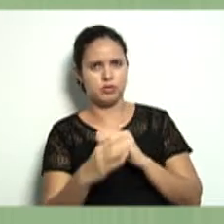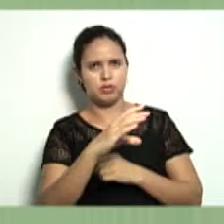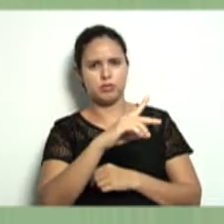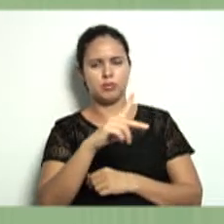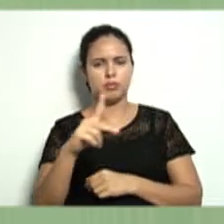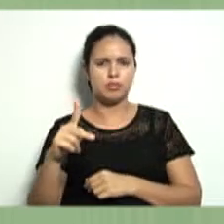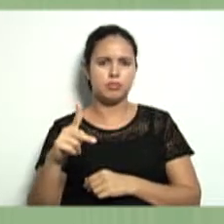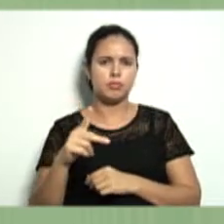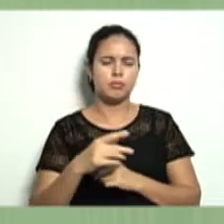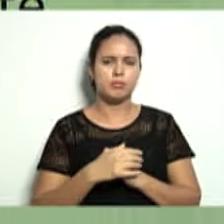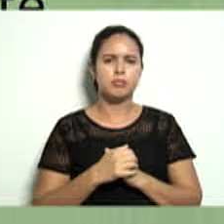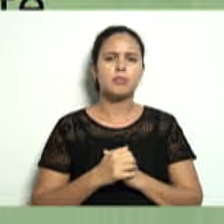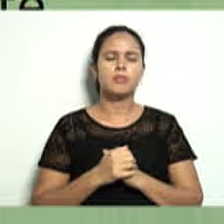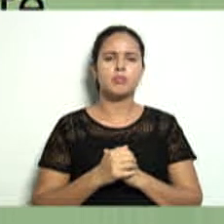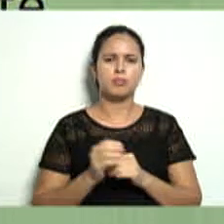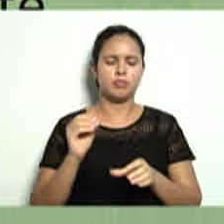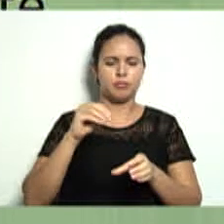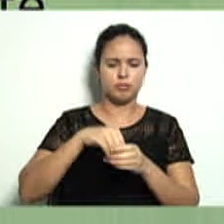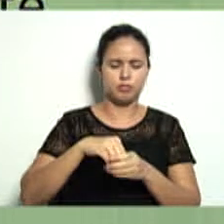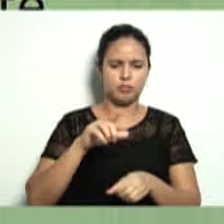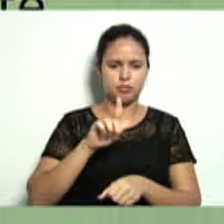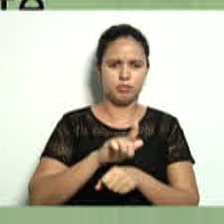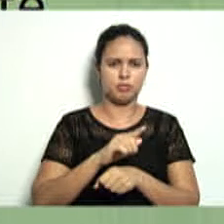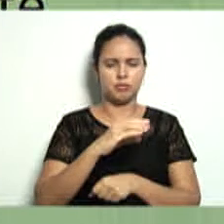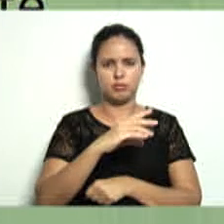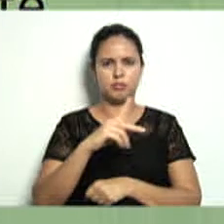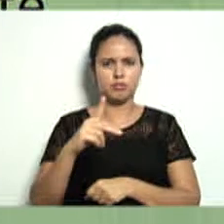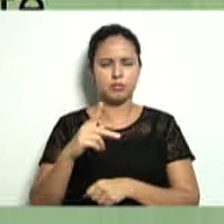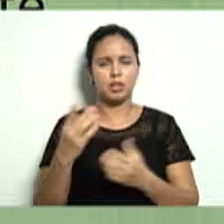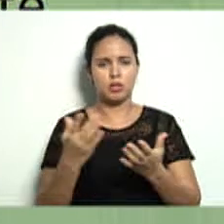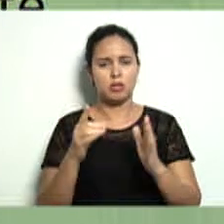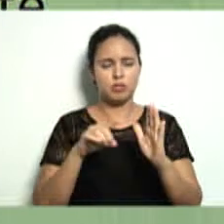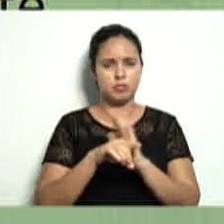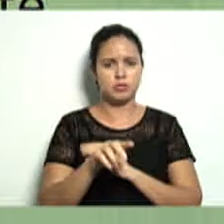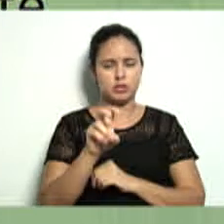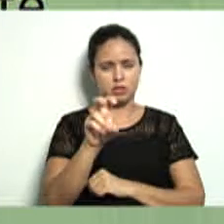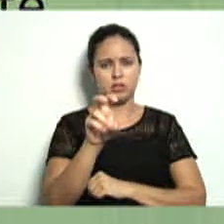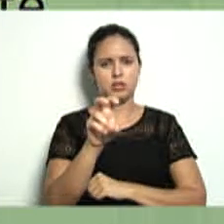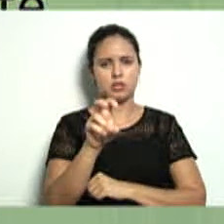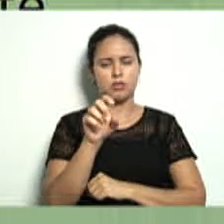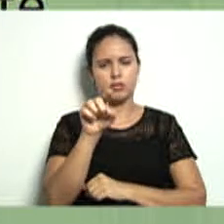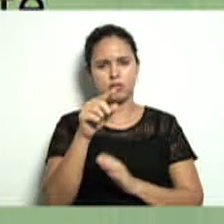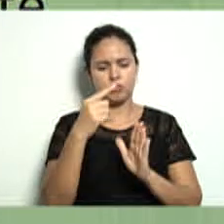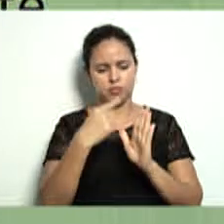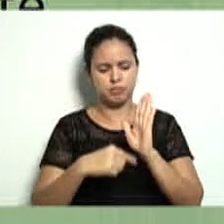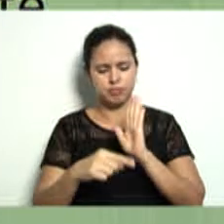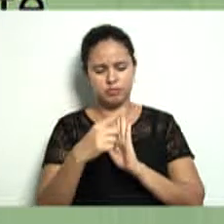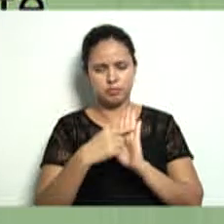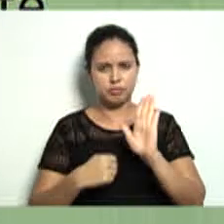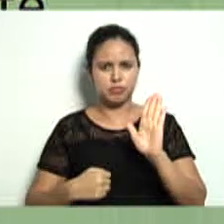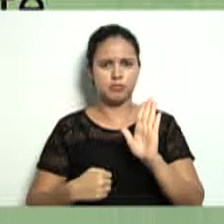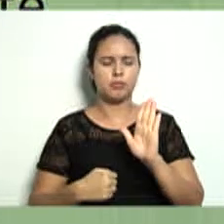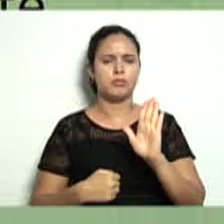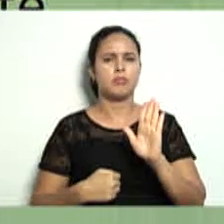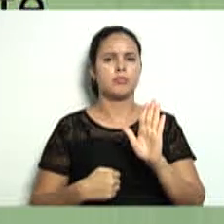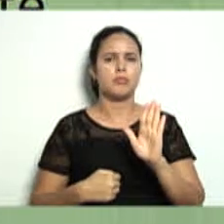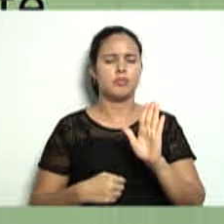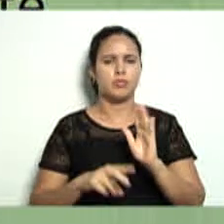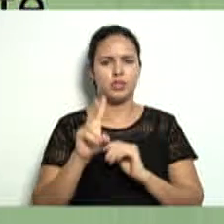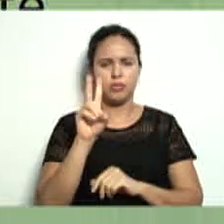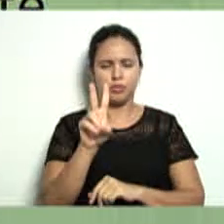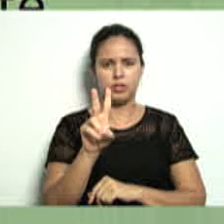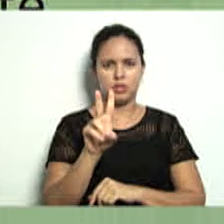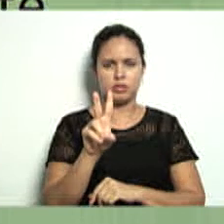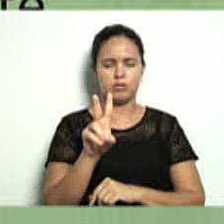participação dentro da gestão cooperativa. E a nossa 5ª questão, que é para você assinalar com a letra V,